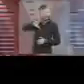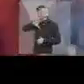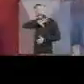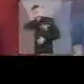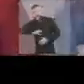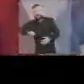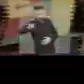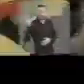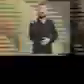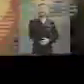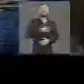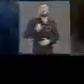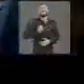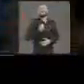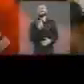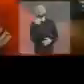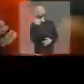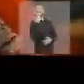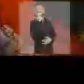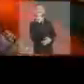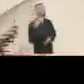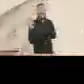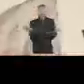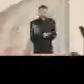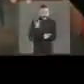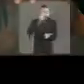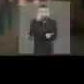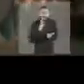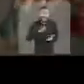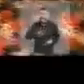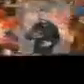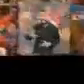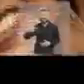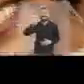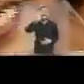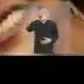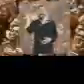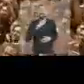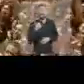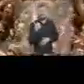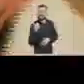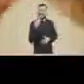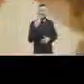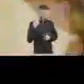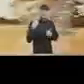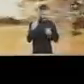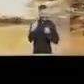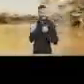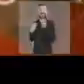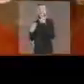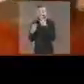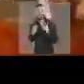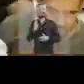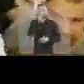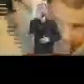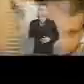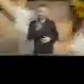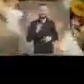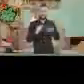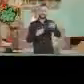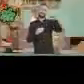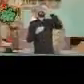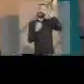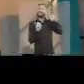coragem No amor É 13 O Brasil é 13 É 13 O